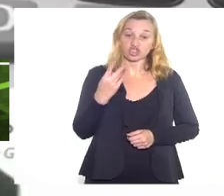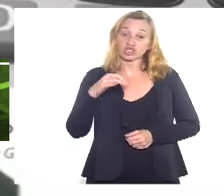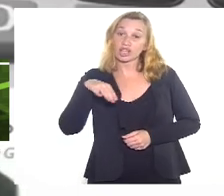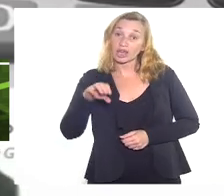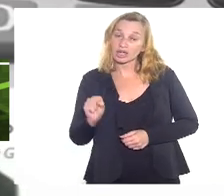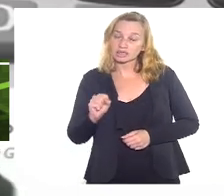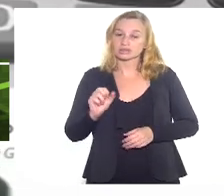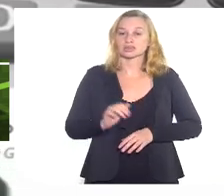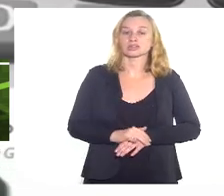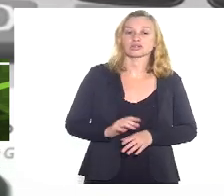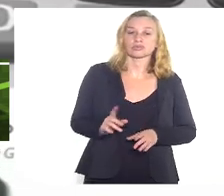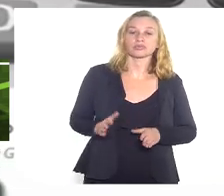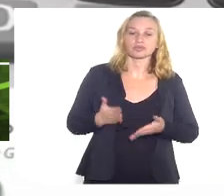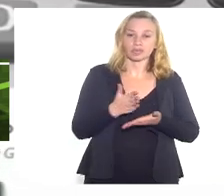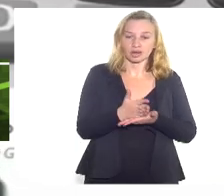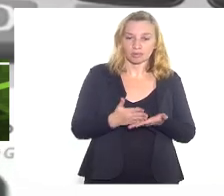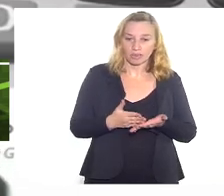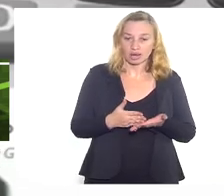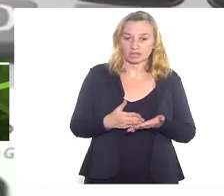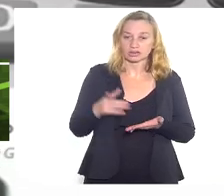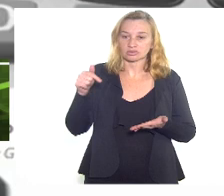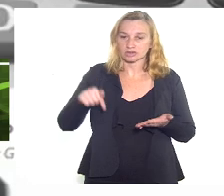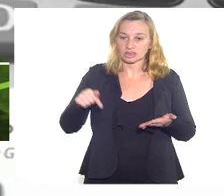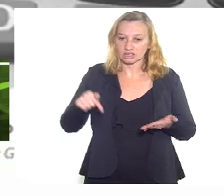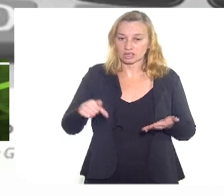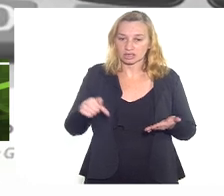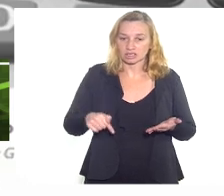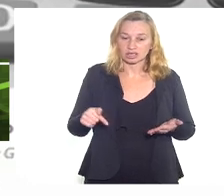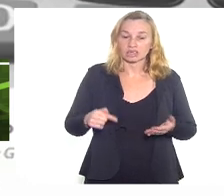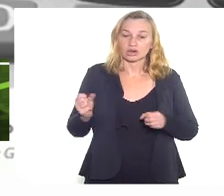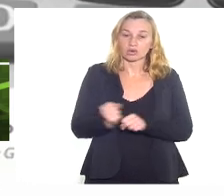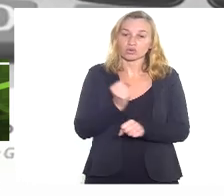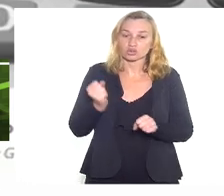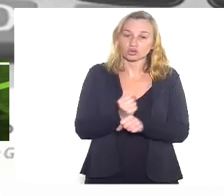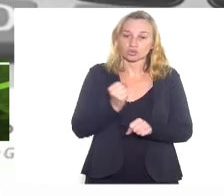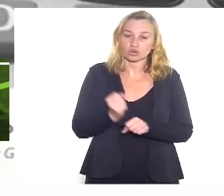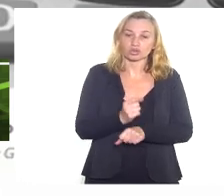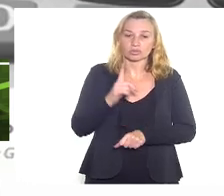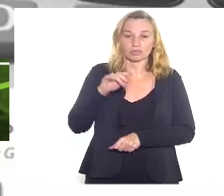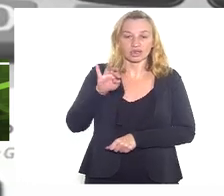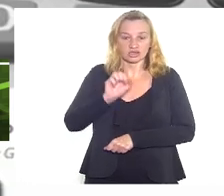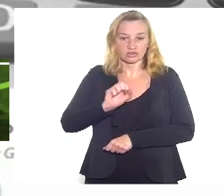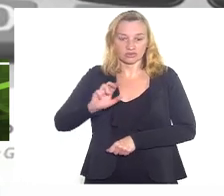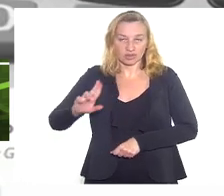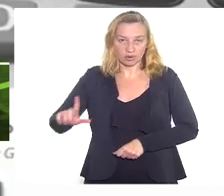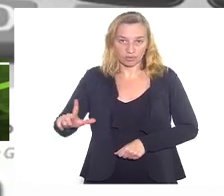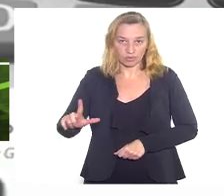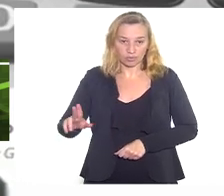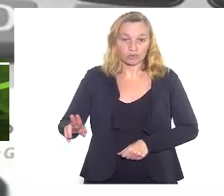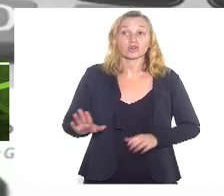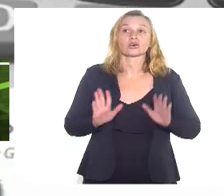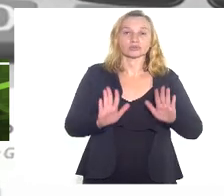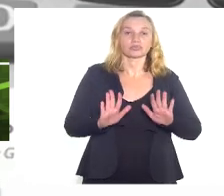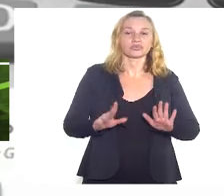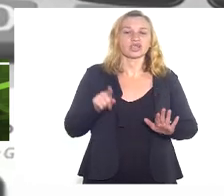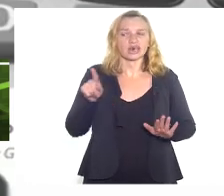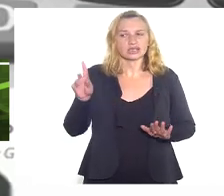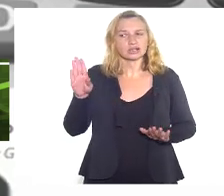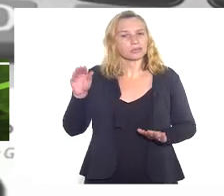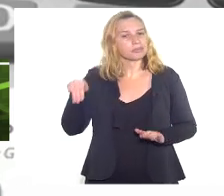desses módulos foram aqui concebidos, construídos no Brasfels. Ou seja, esse